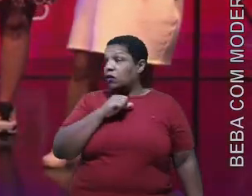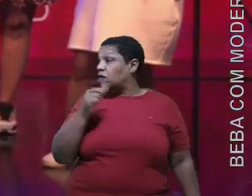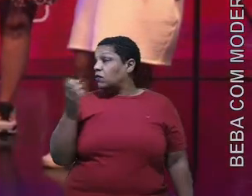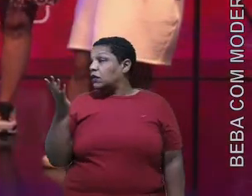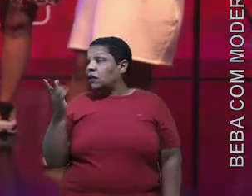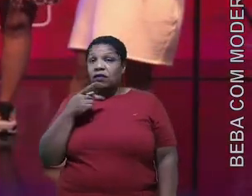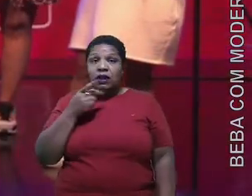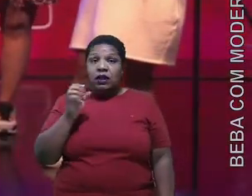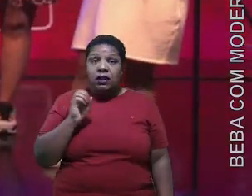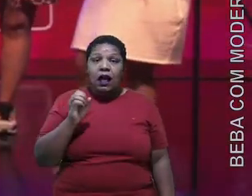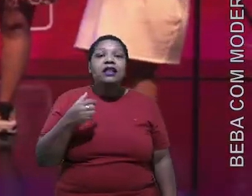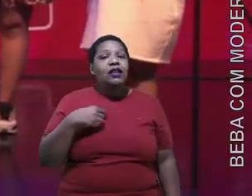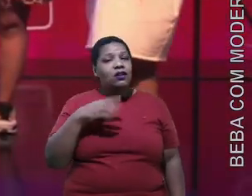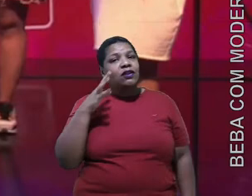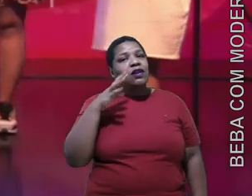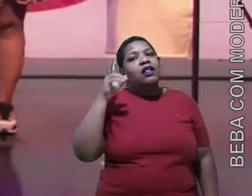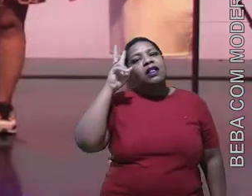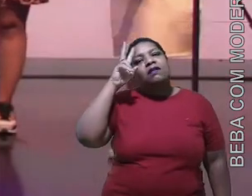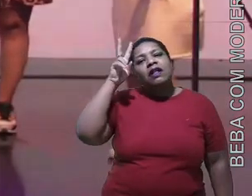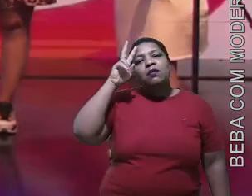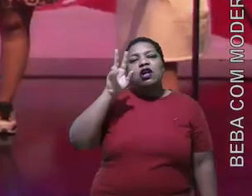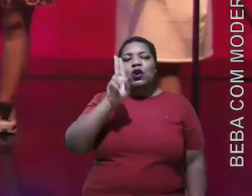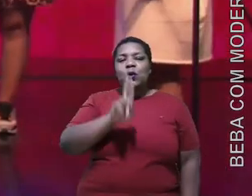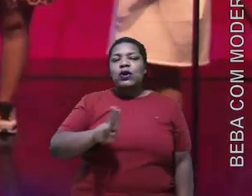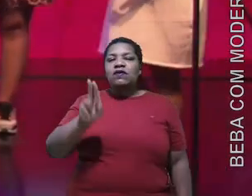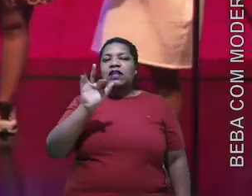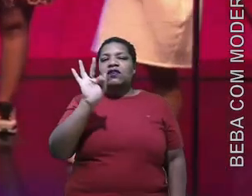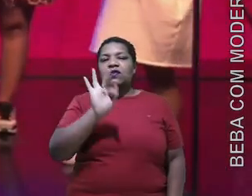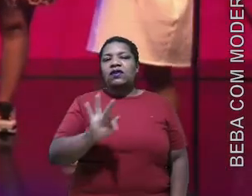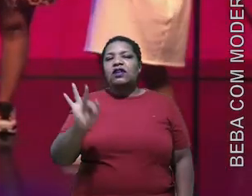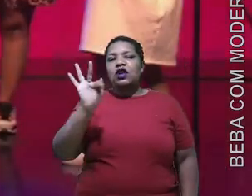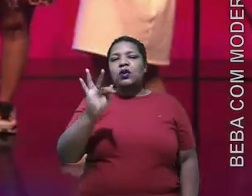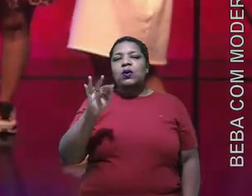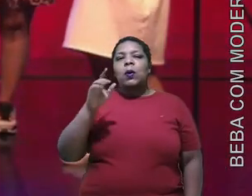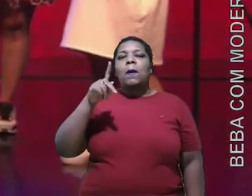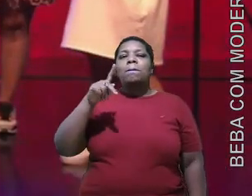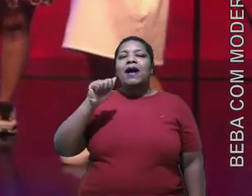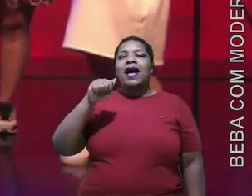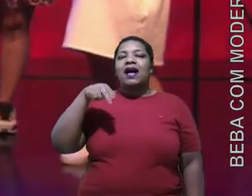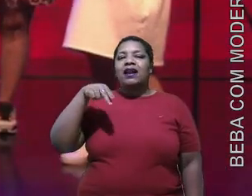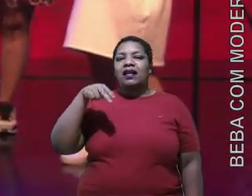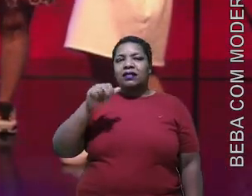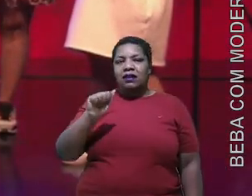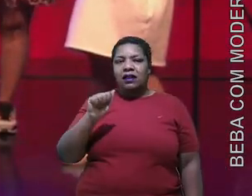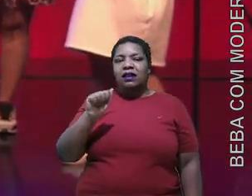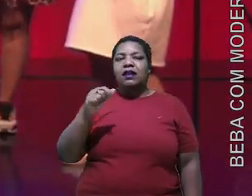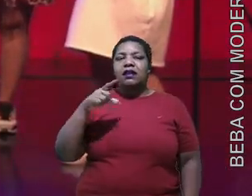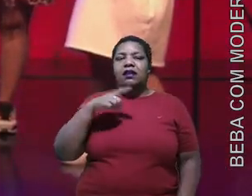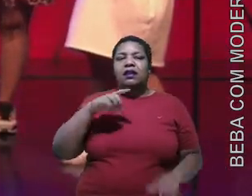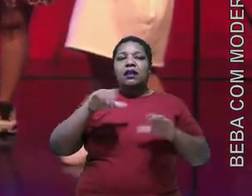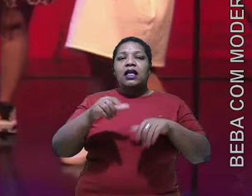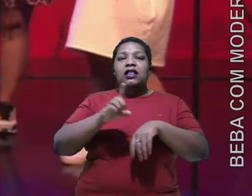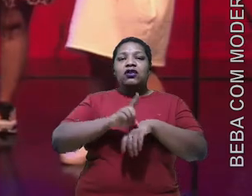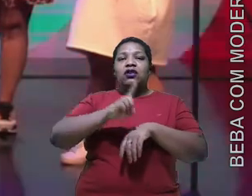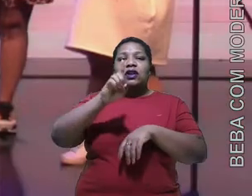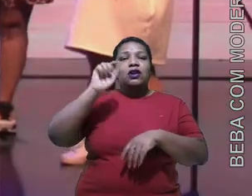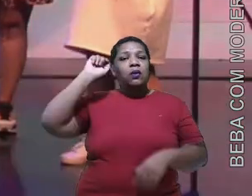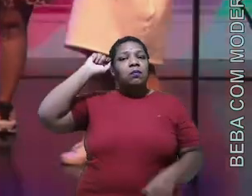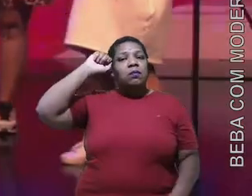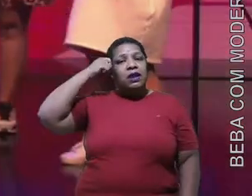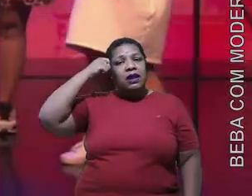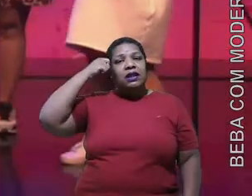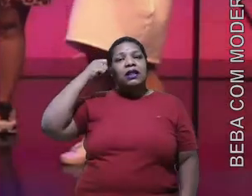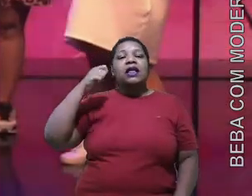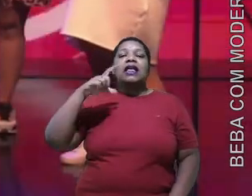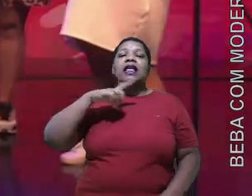que eu acho mais que tava lembrando aqui a Universidade Federal do Paraná foi a primeira a velocidade é formar a a ter uma doutora preta trança é